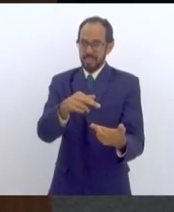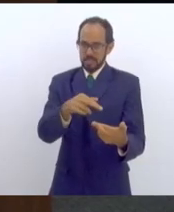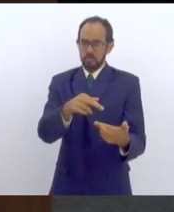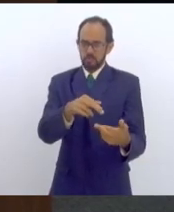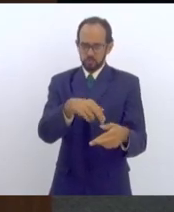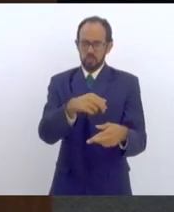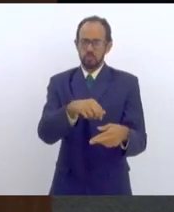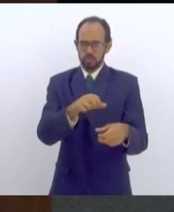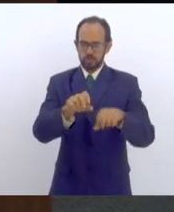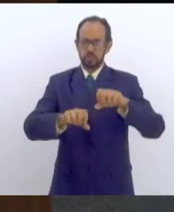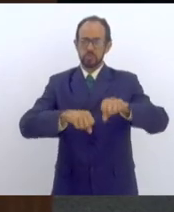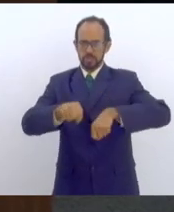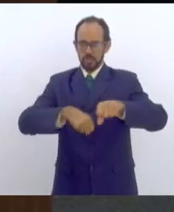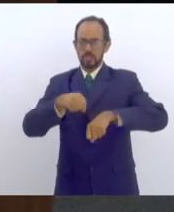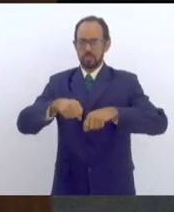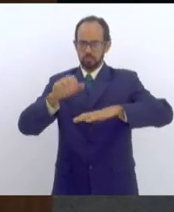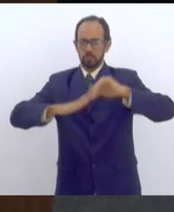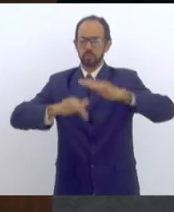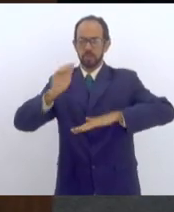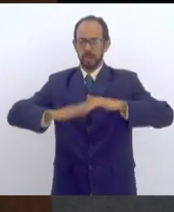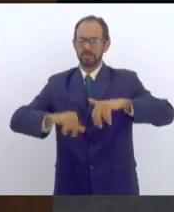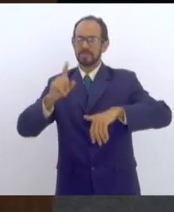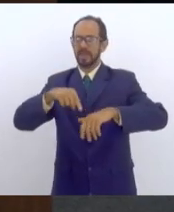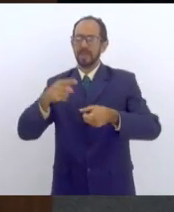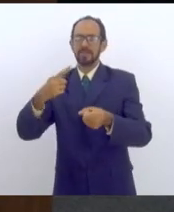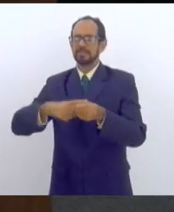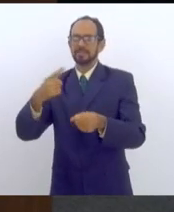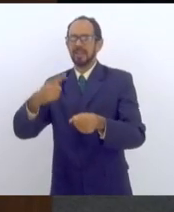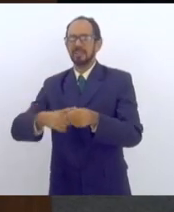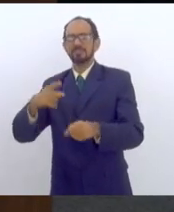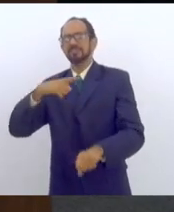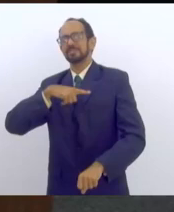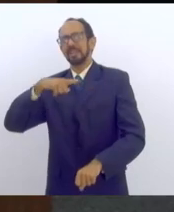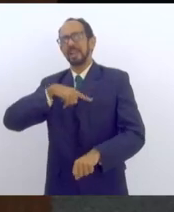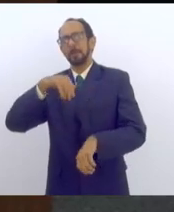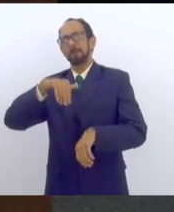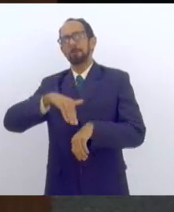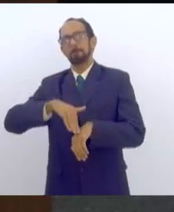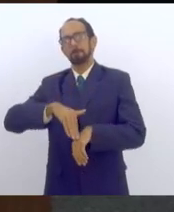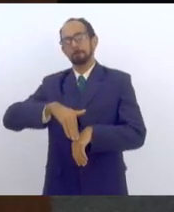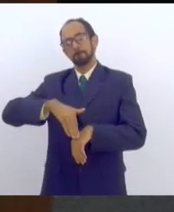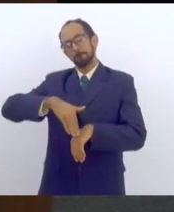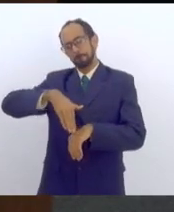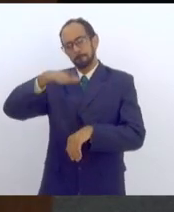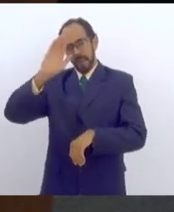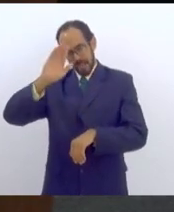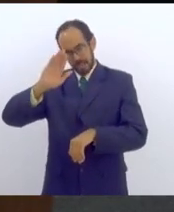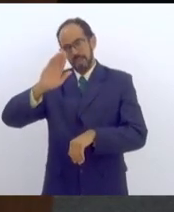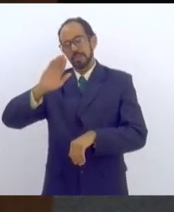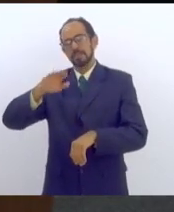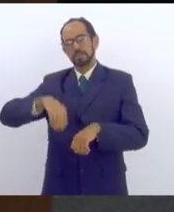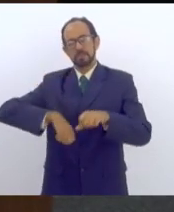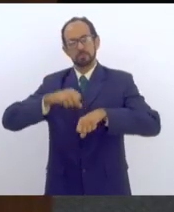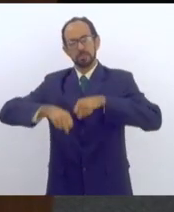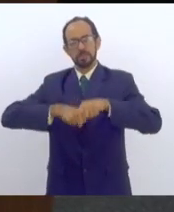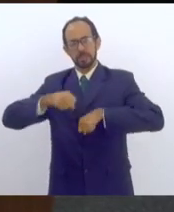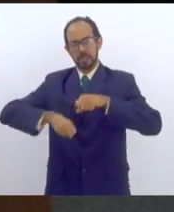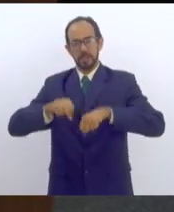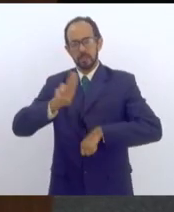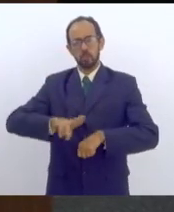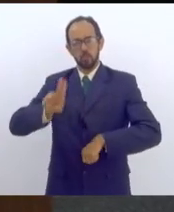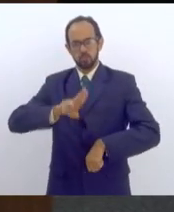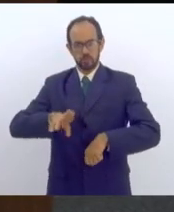ciclistas, que era a cidade que tinha o maior número, dentro da região metropolitana, do uso